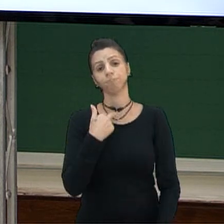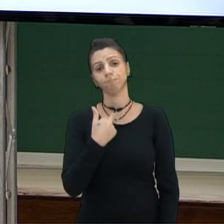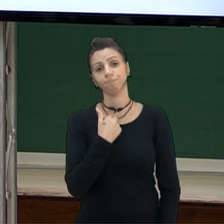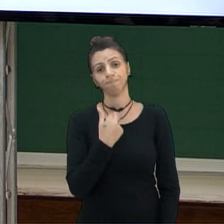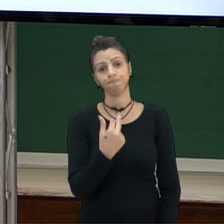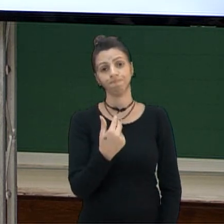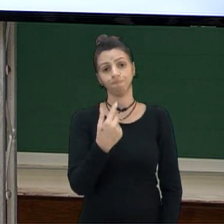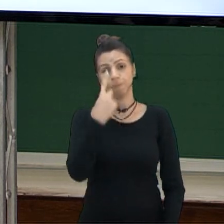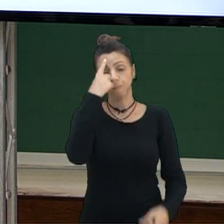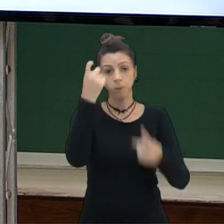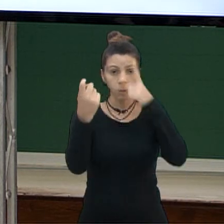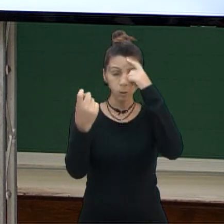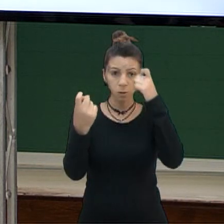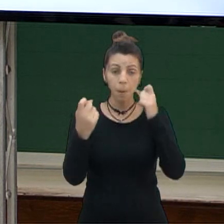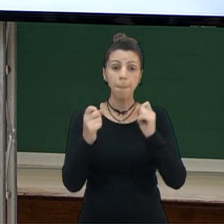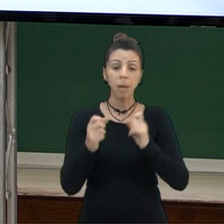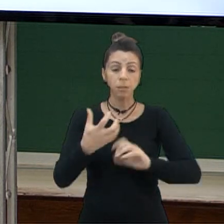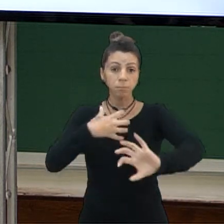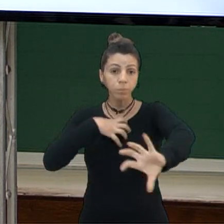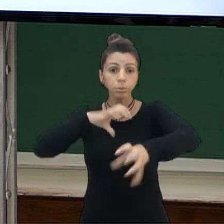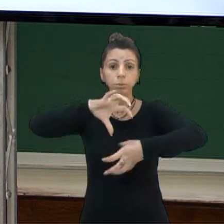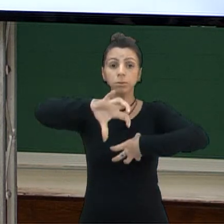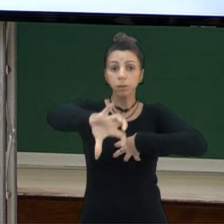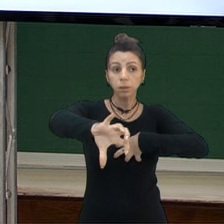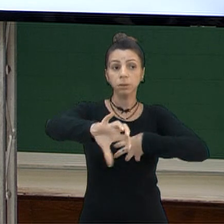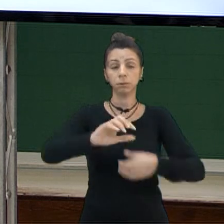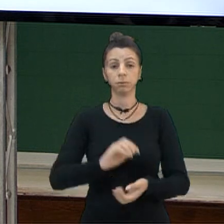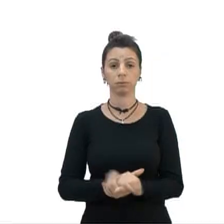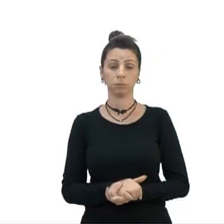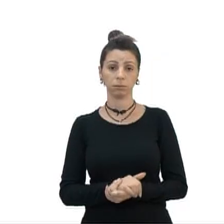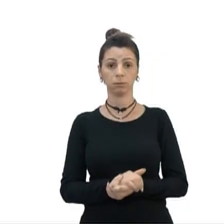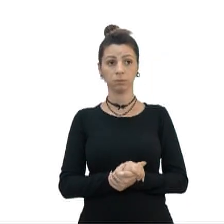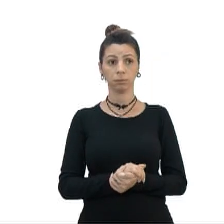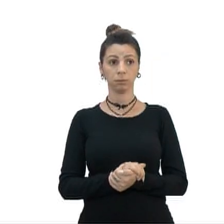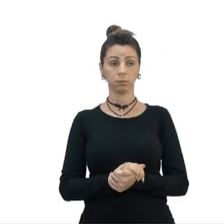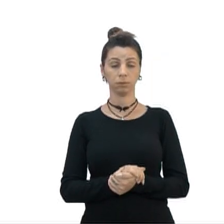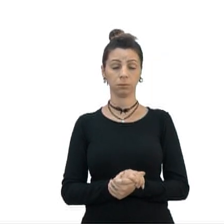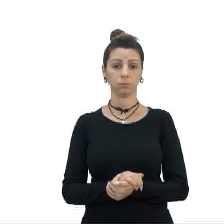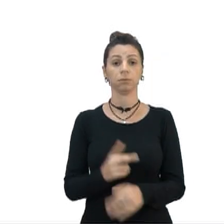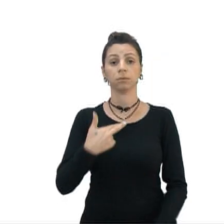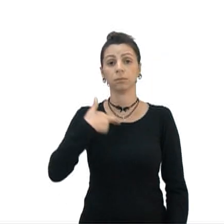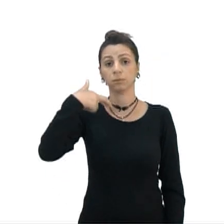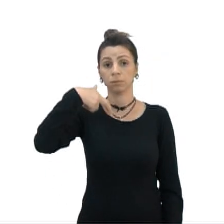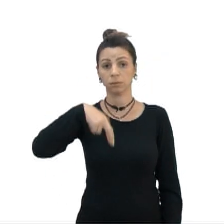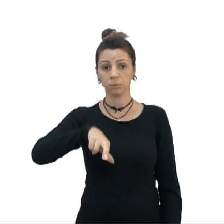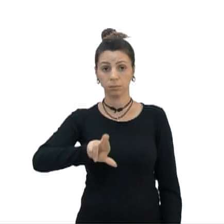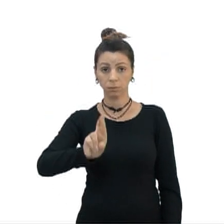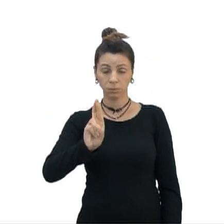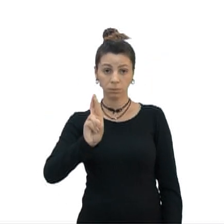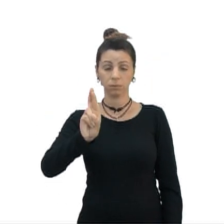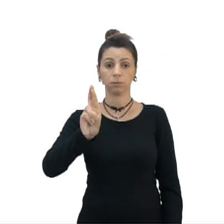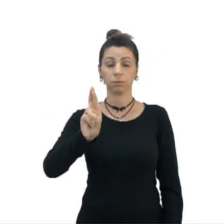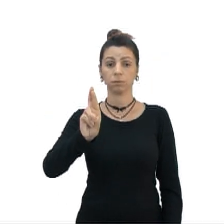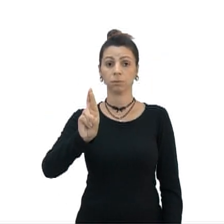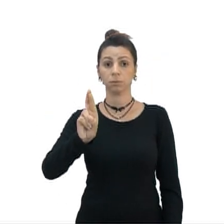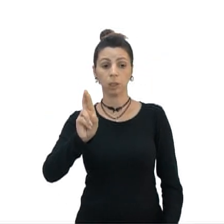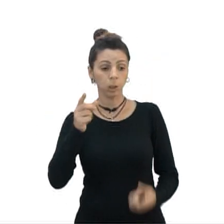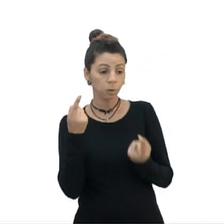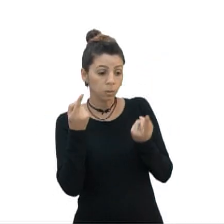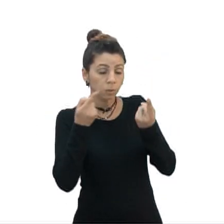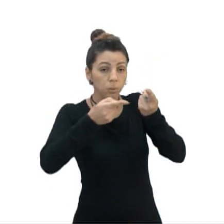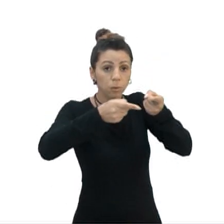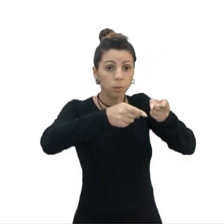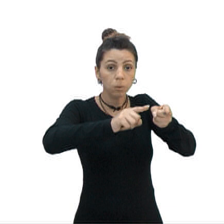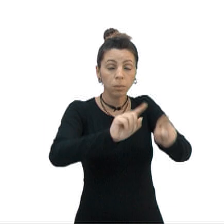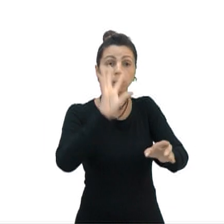coisas de amor ao próximo. Principais ataques da intolerância religiosa. Né? Os principais ataques que ocorrem